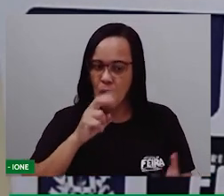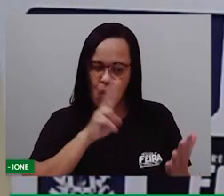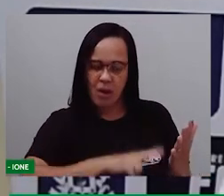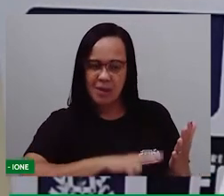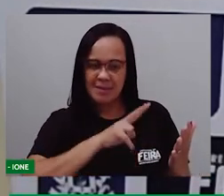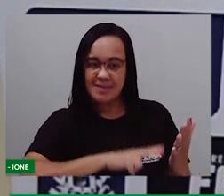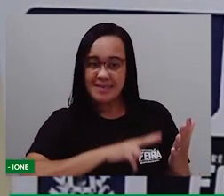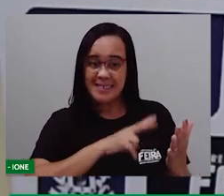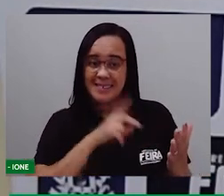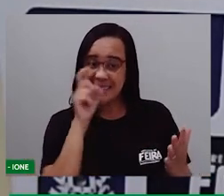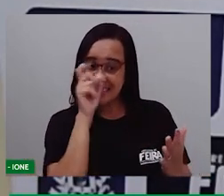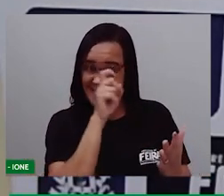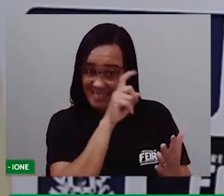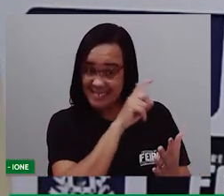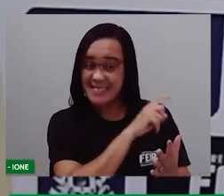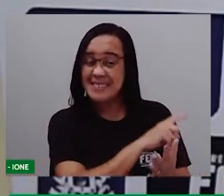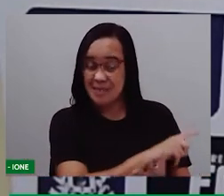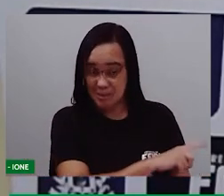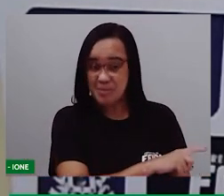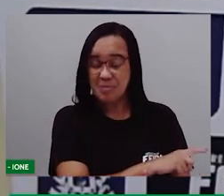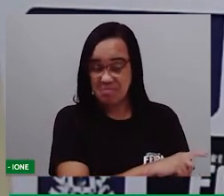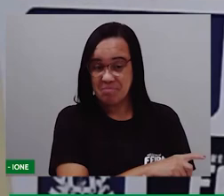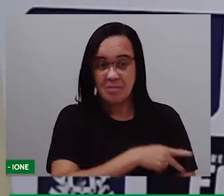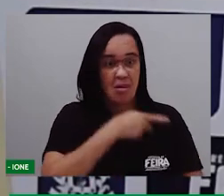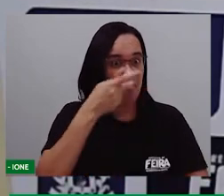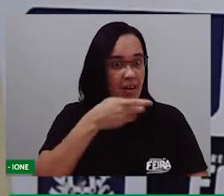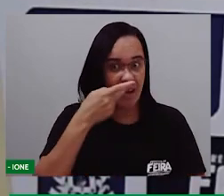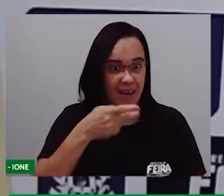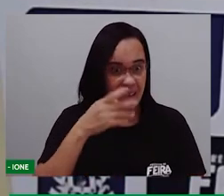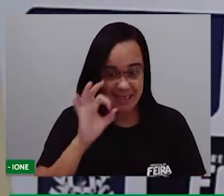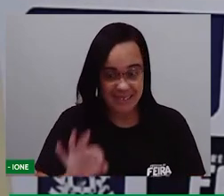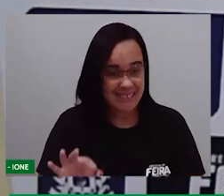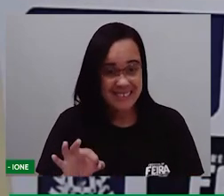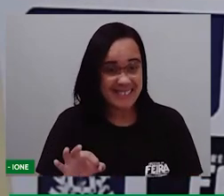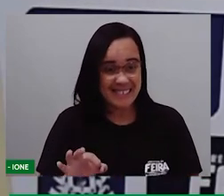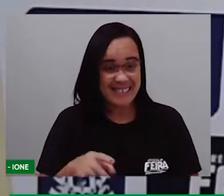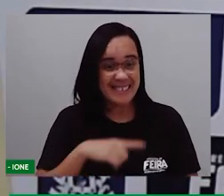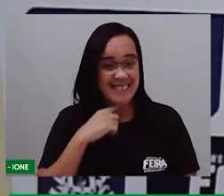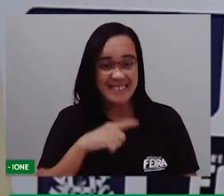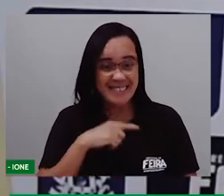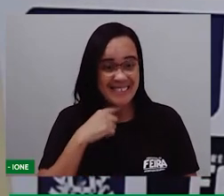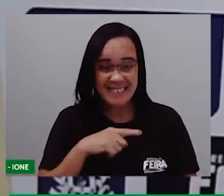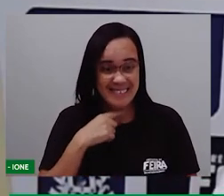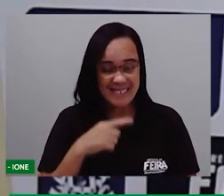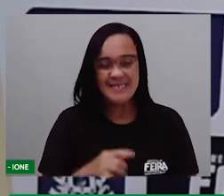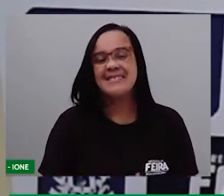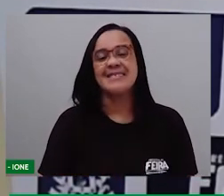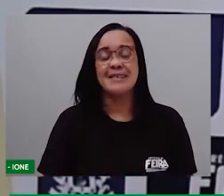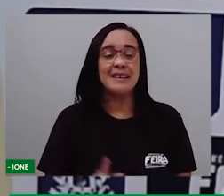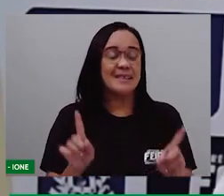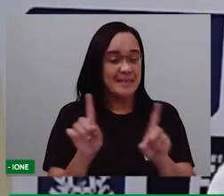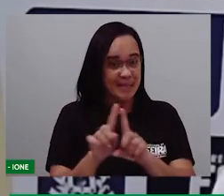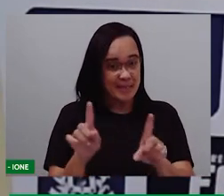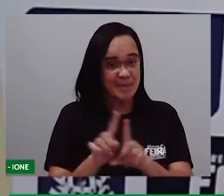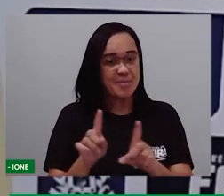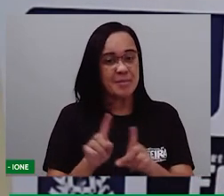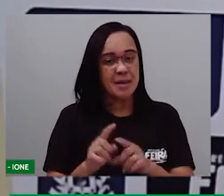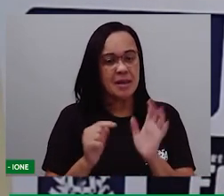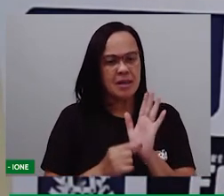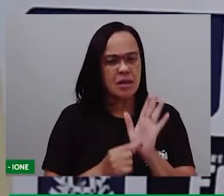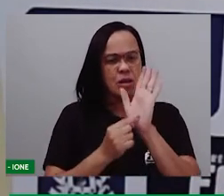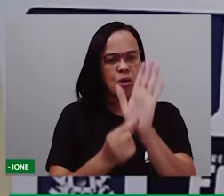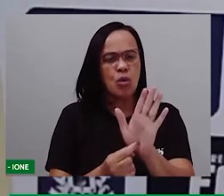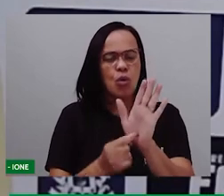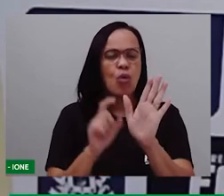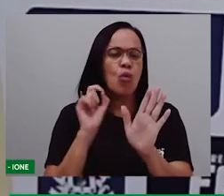ler e mede fica quando aliás polícia há também a